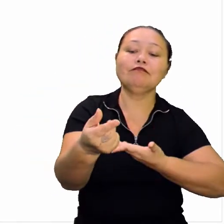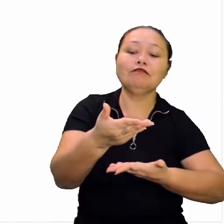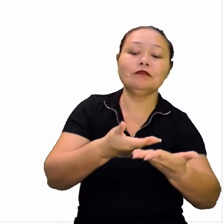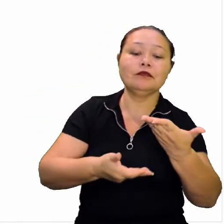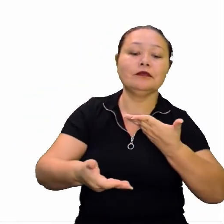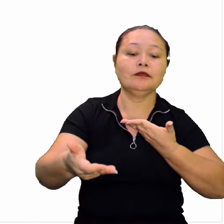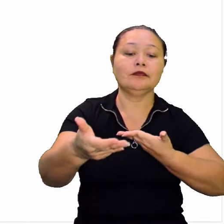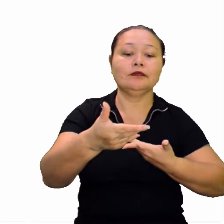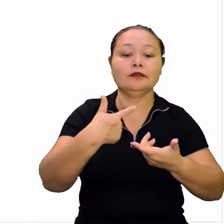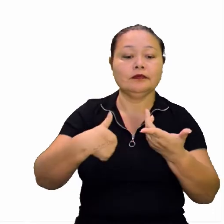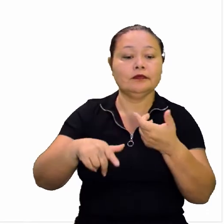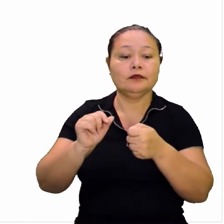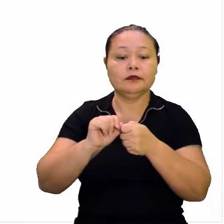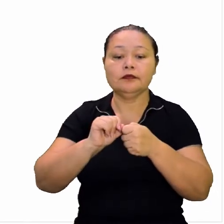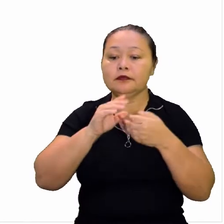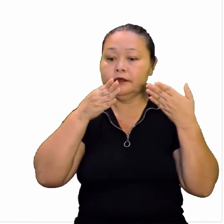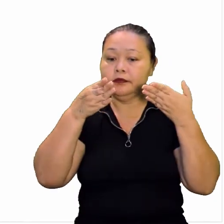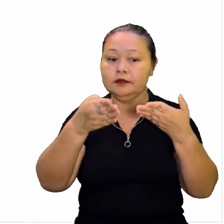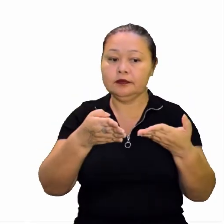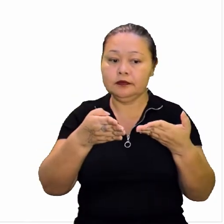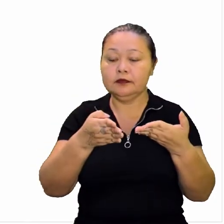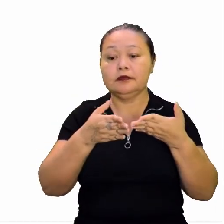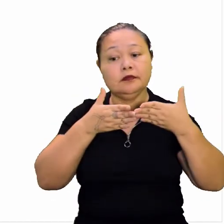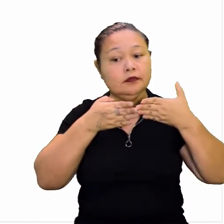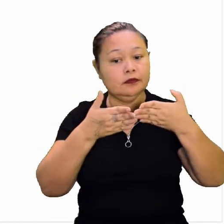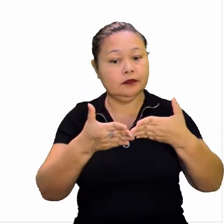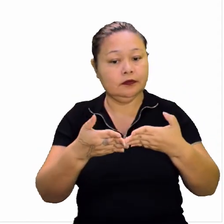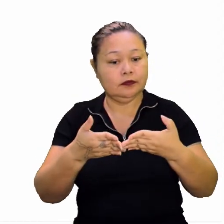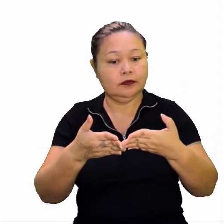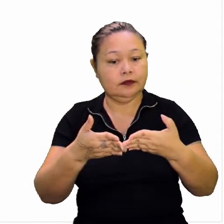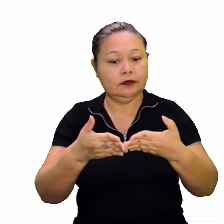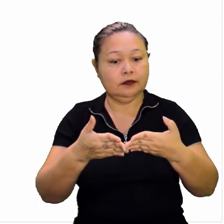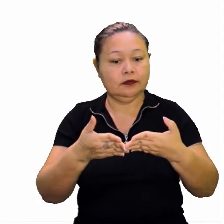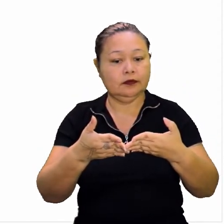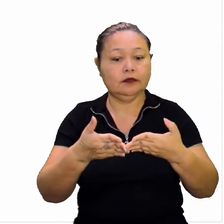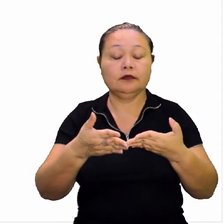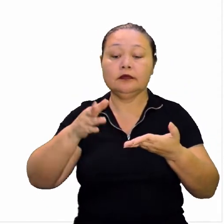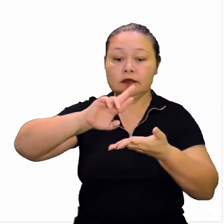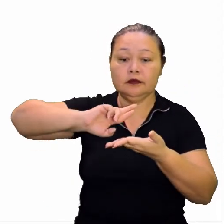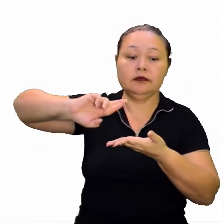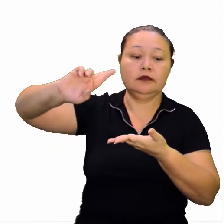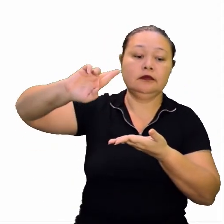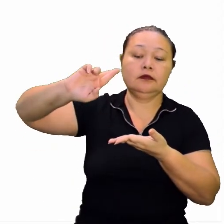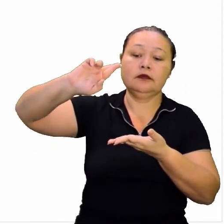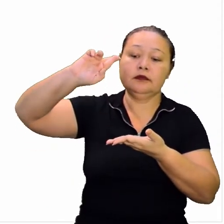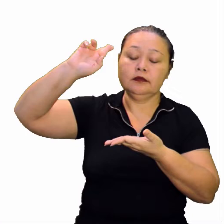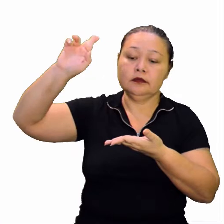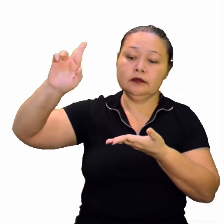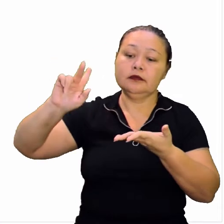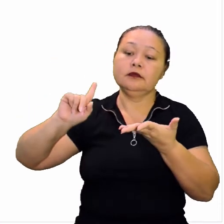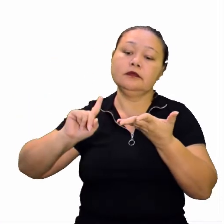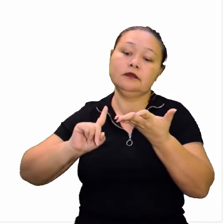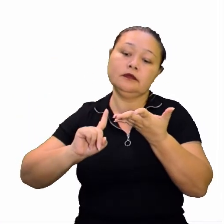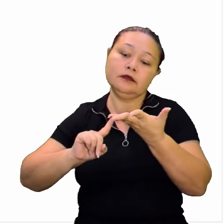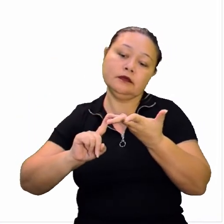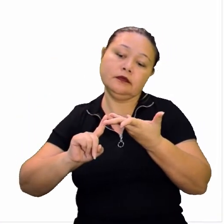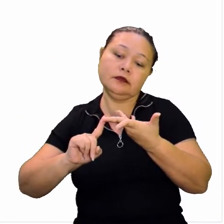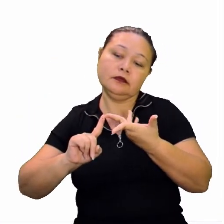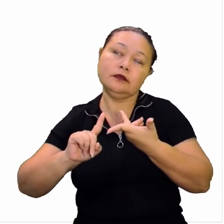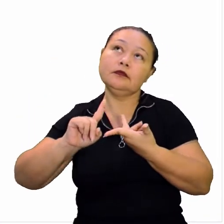Sua economia dependia do comércio, da navegação. E sua religião, eles